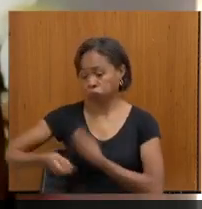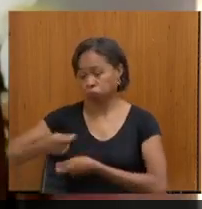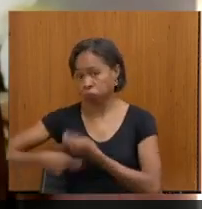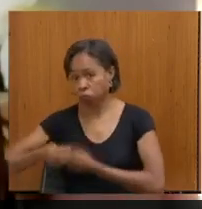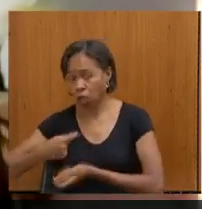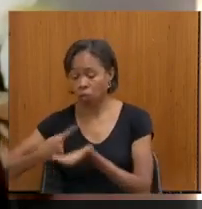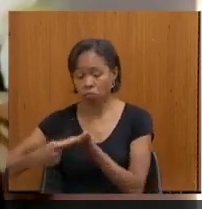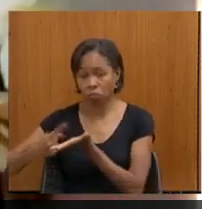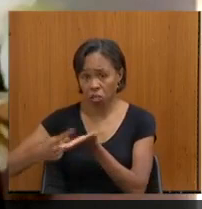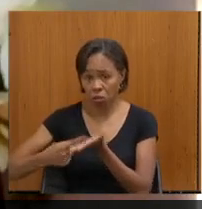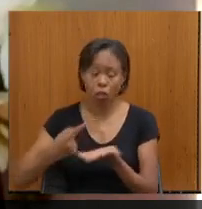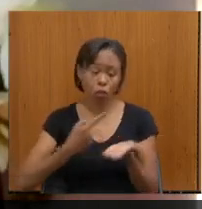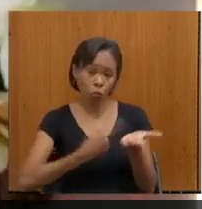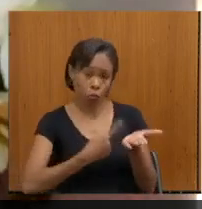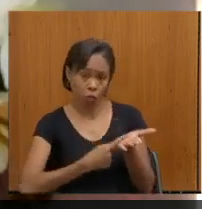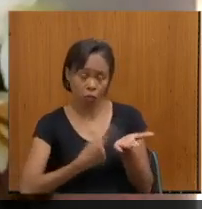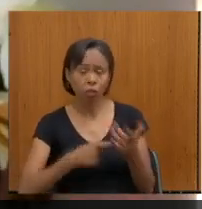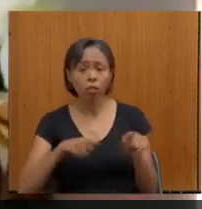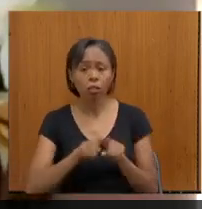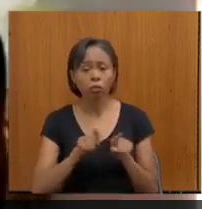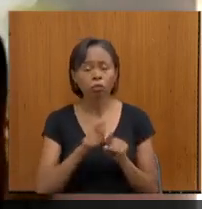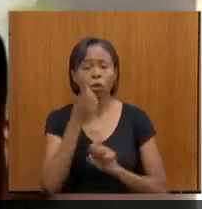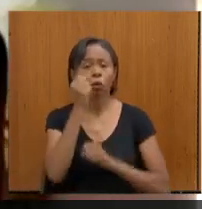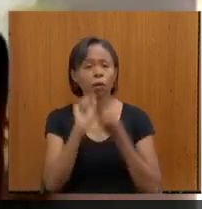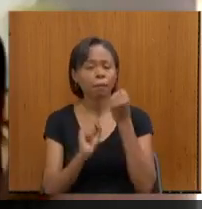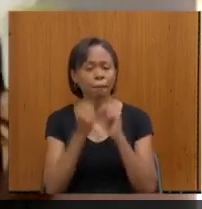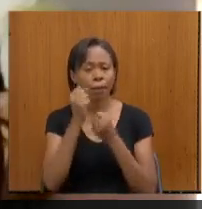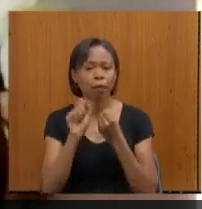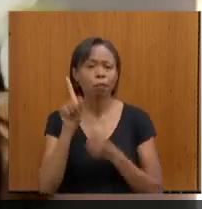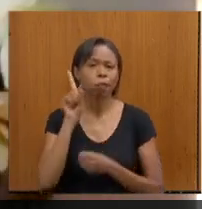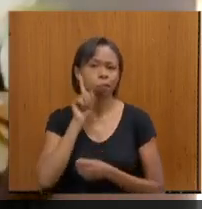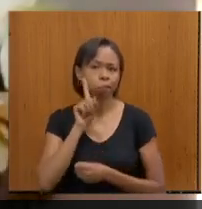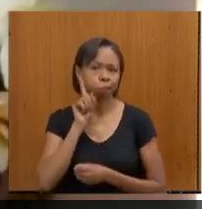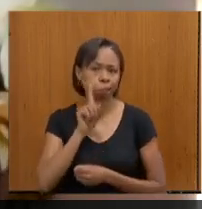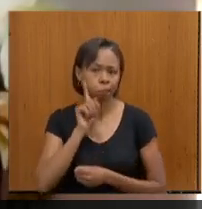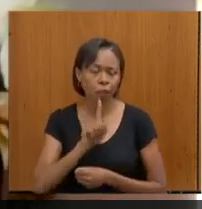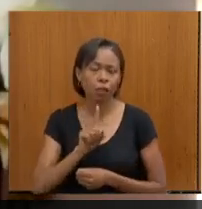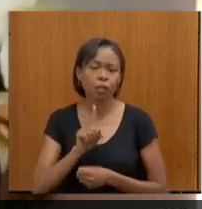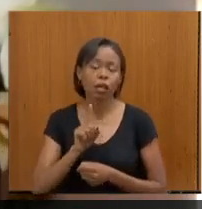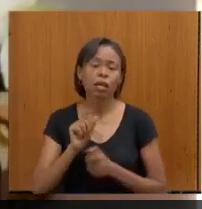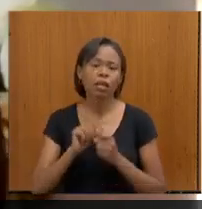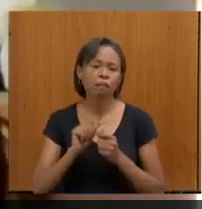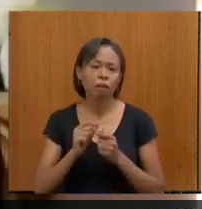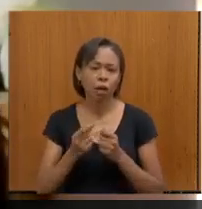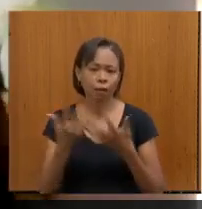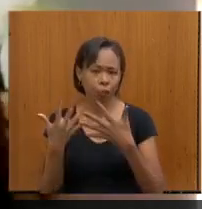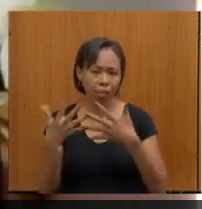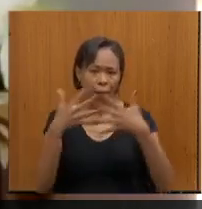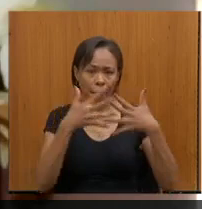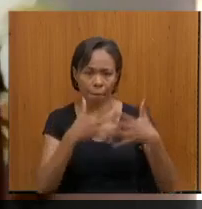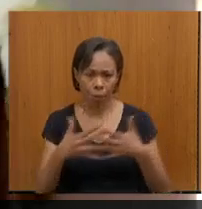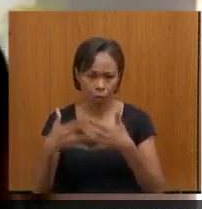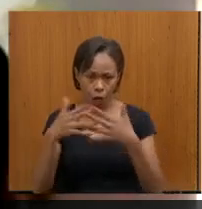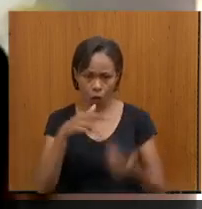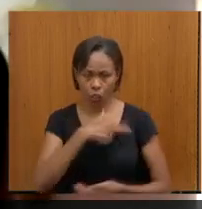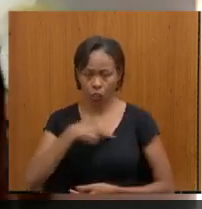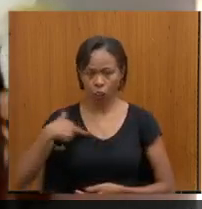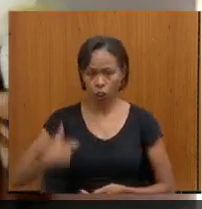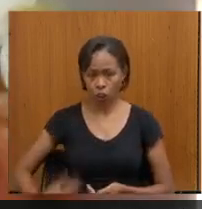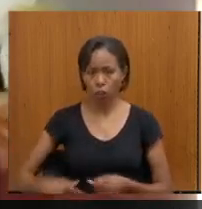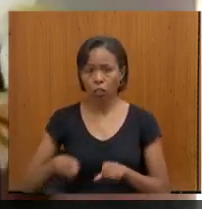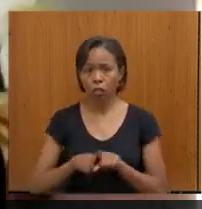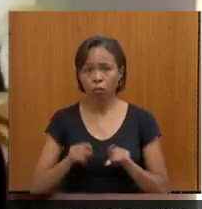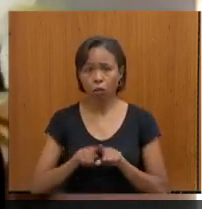uma empresa americana que fabrica caminhões de hidrogênio na China e também está negociando com a Nextel